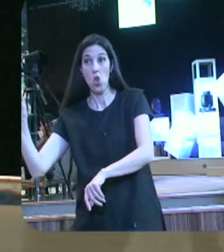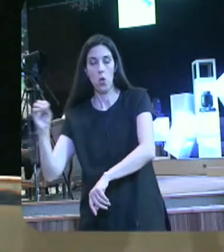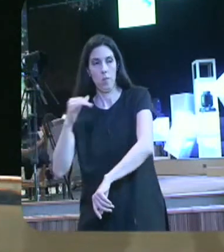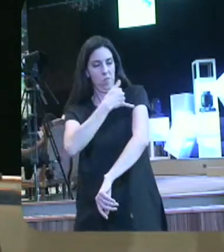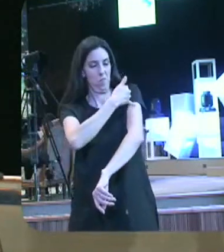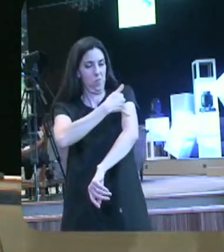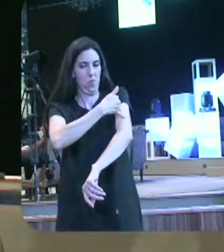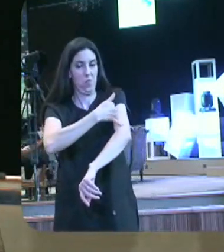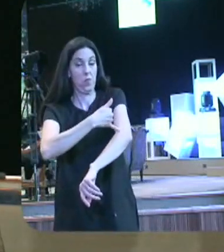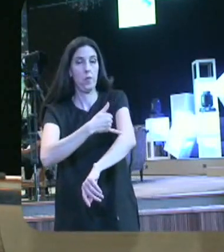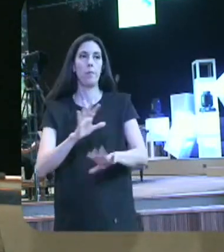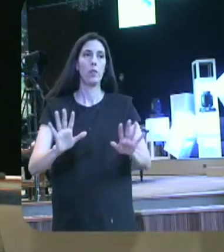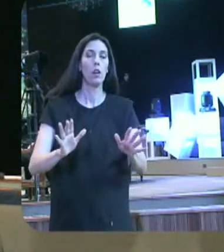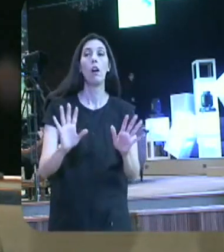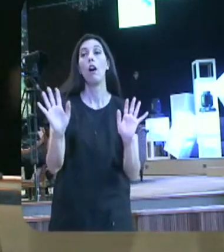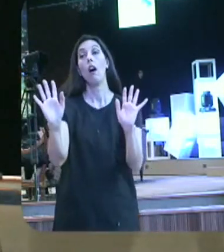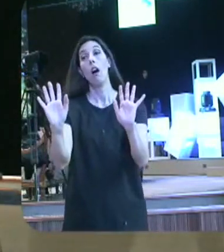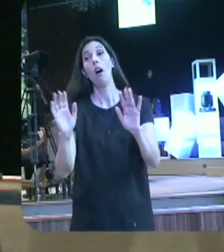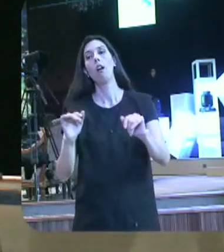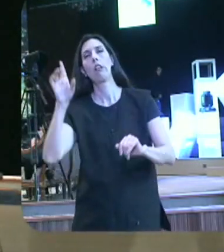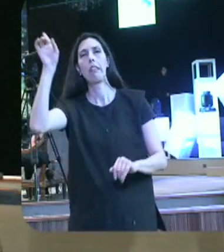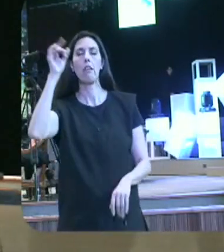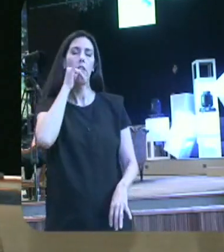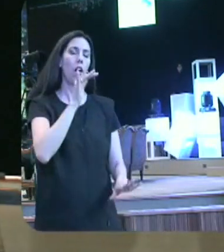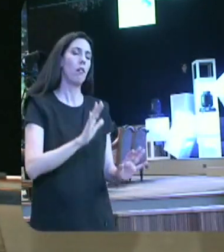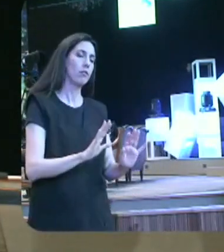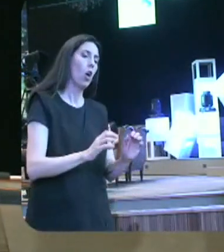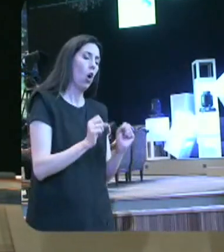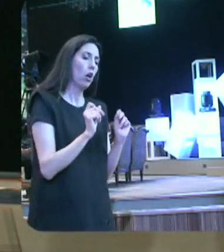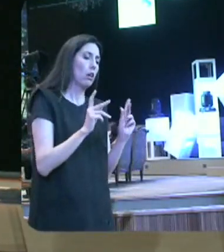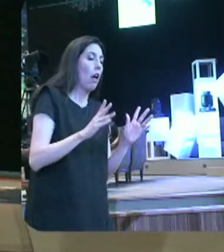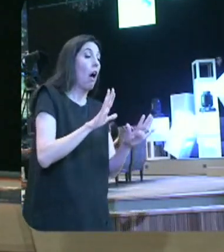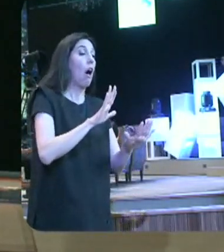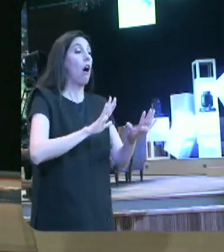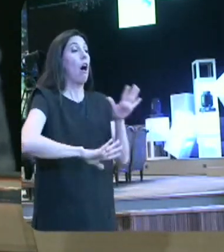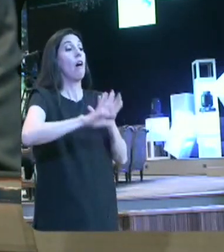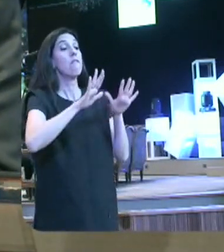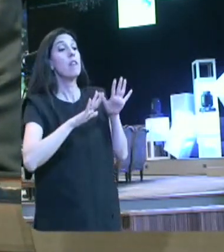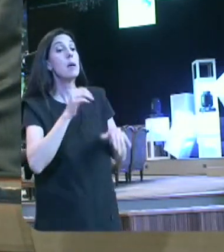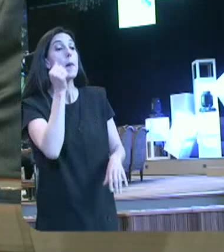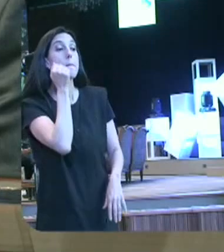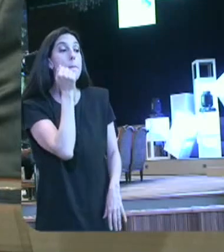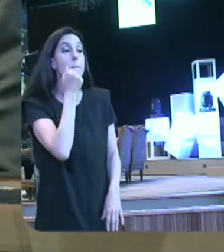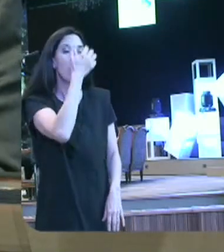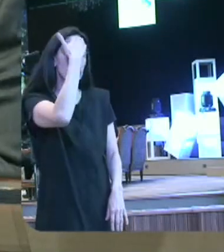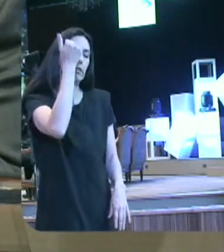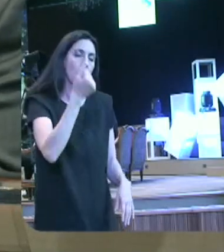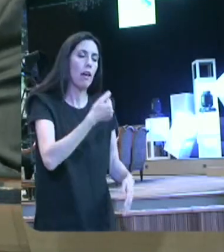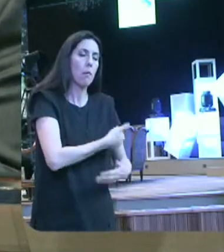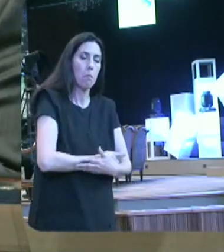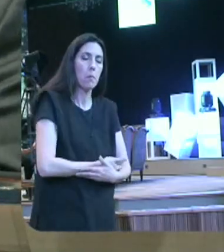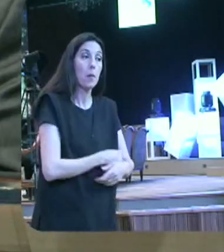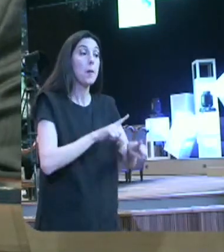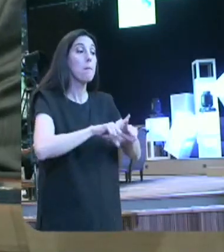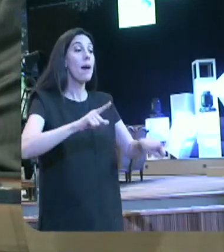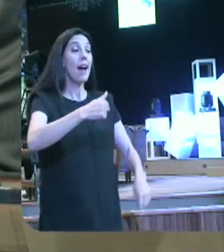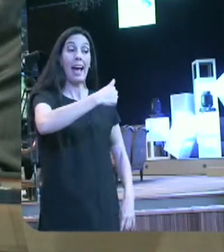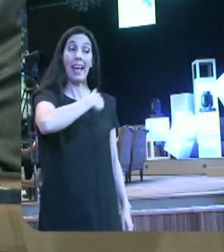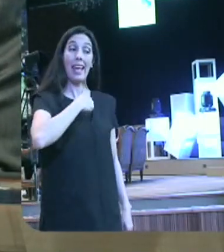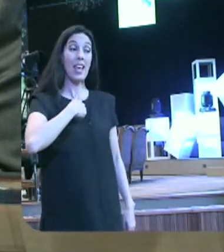se esqueça do seu filho que ainda mama. Mas eu não me esqueço de